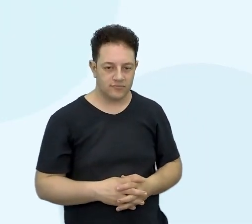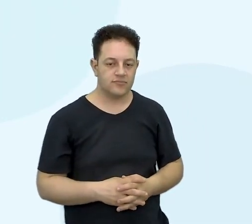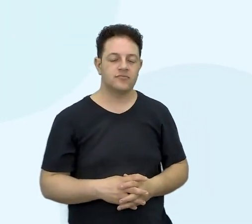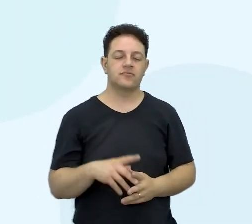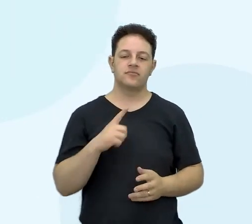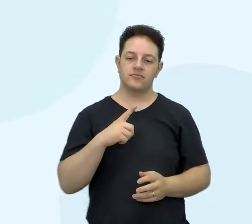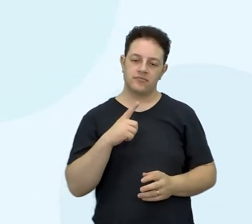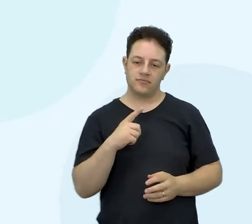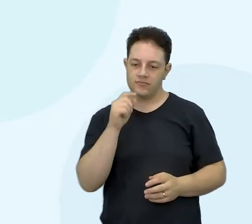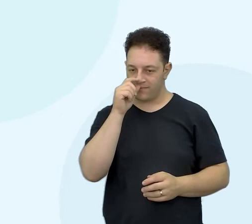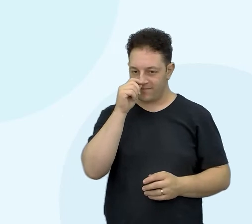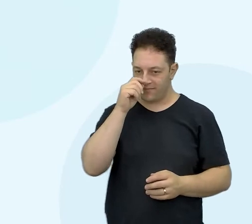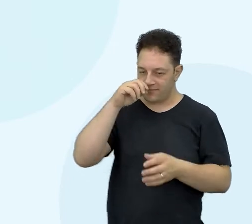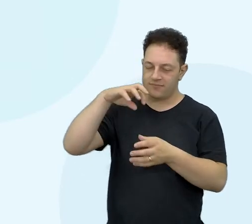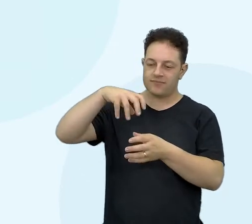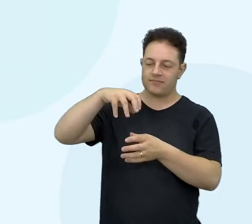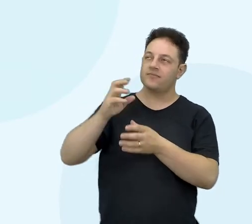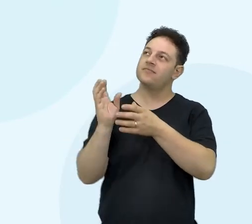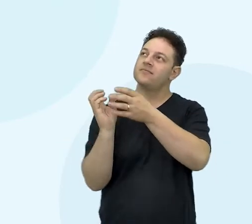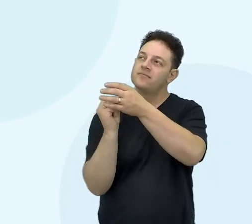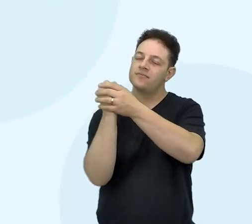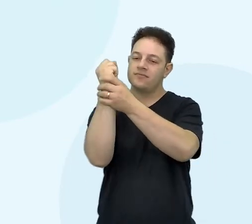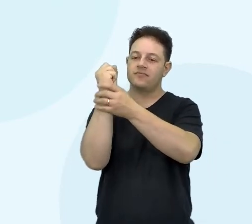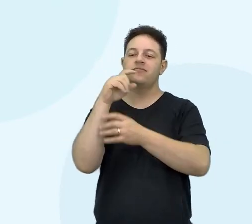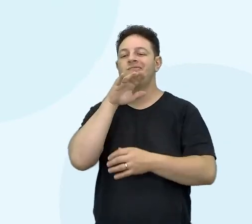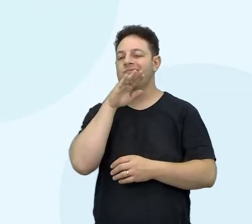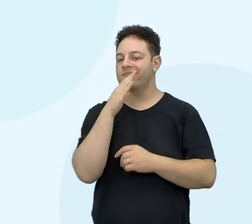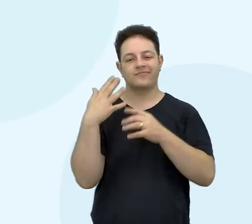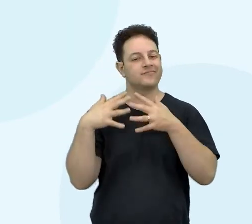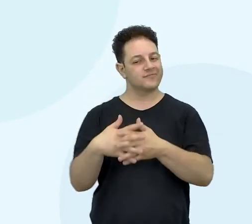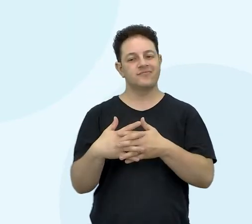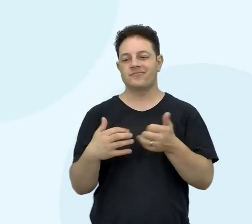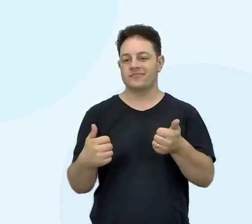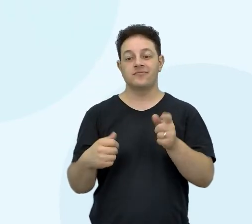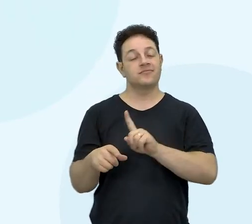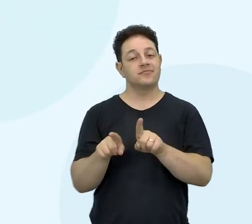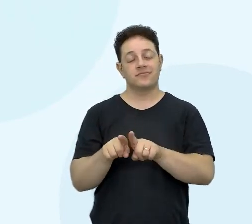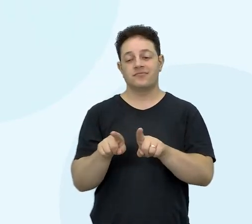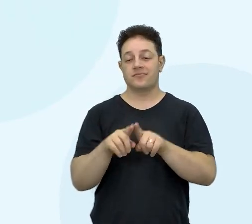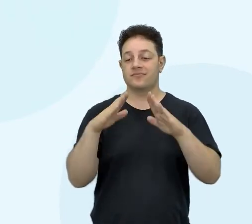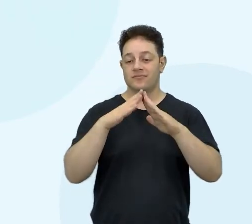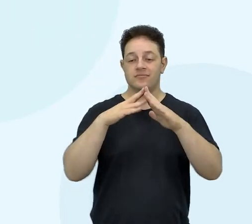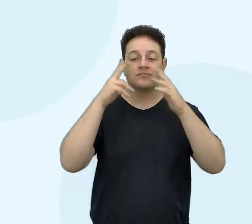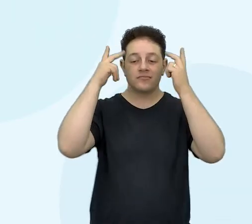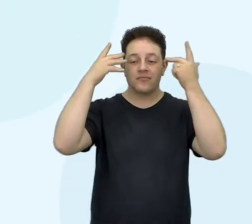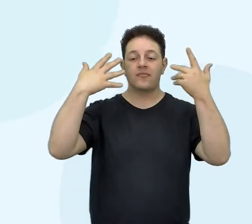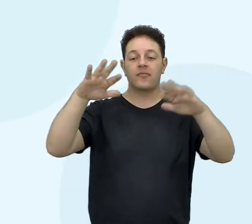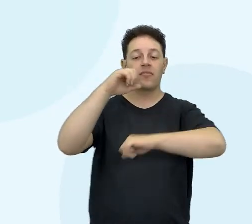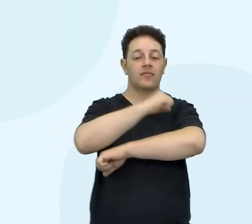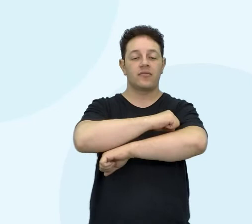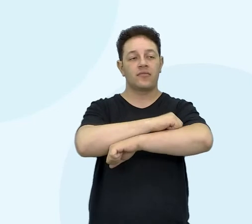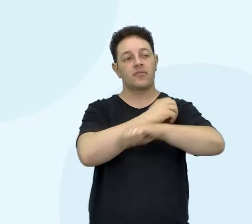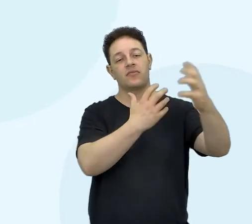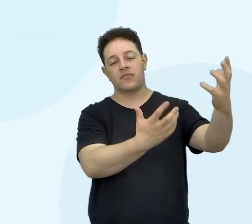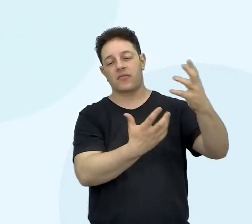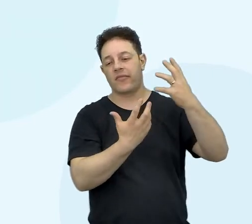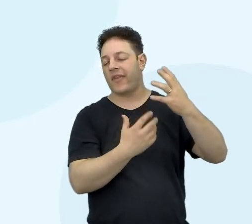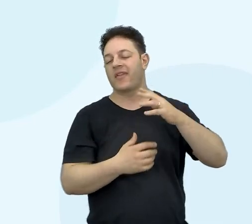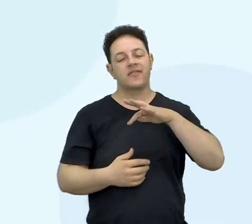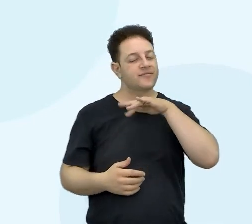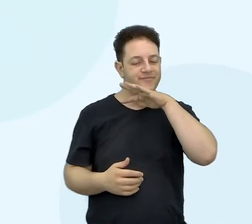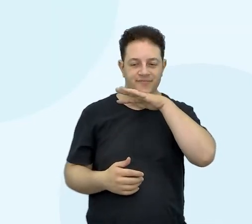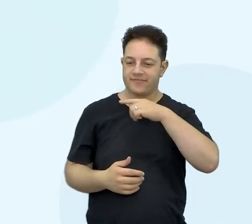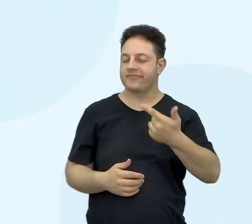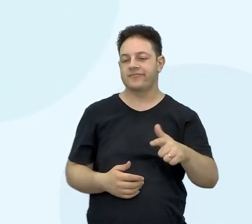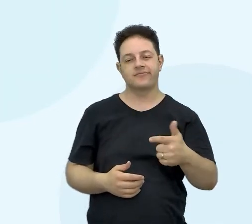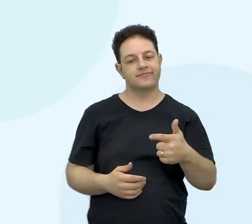garrafa de Moser que estou usando aí para iluminar, como a própria iluminação natural das minhas janelas, né? E